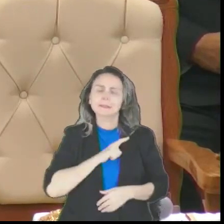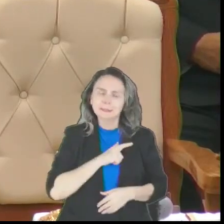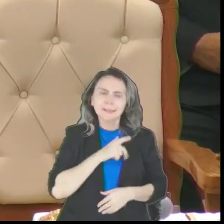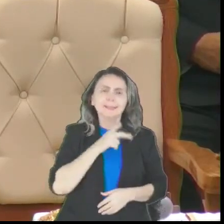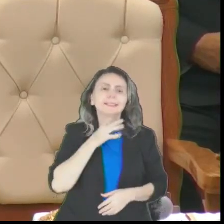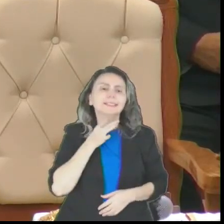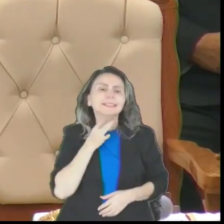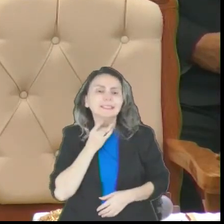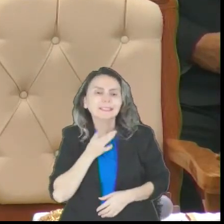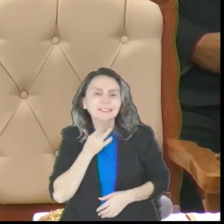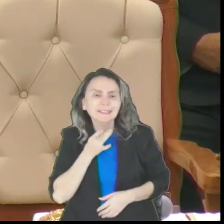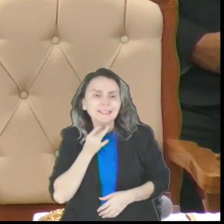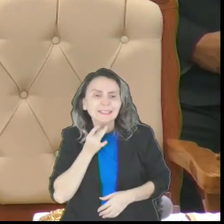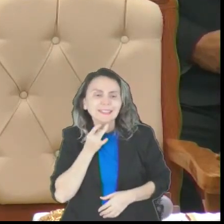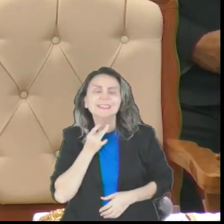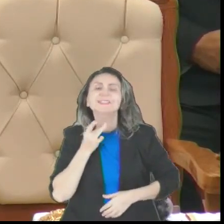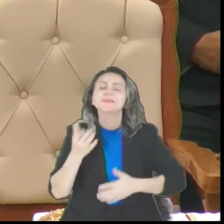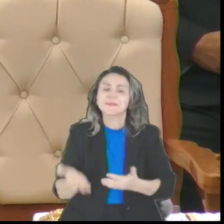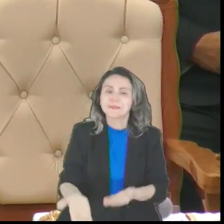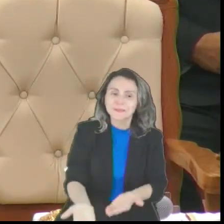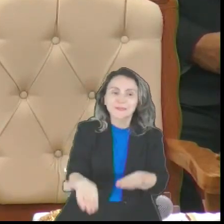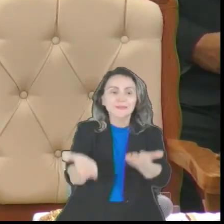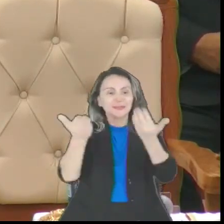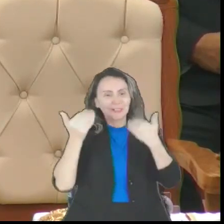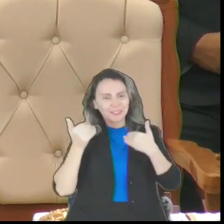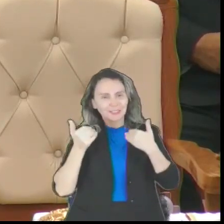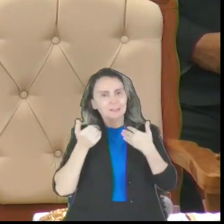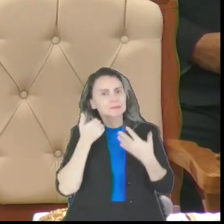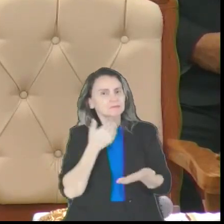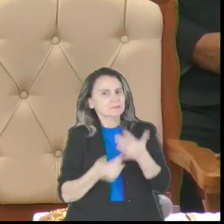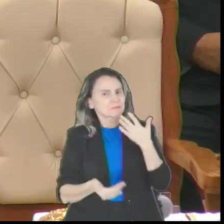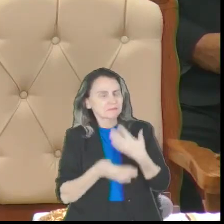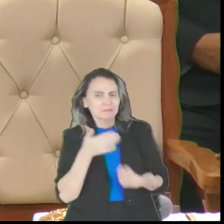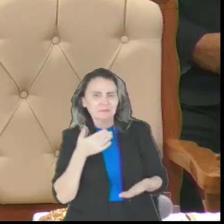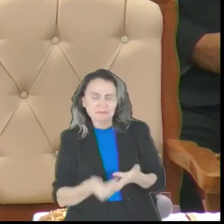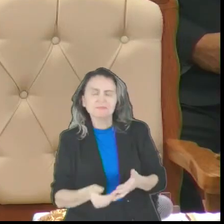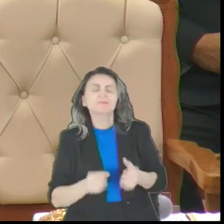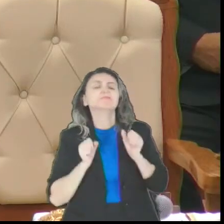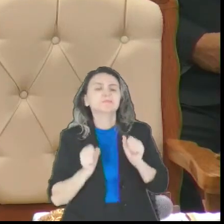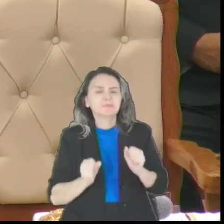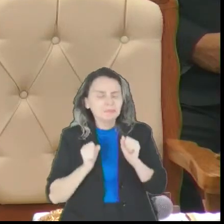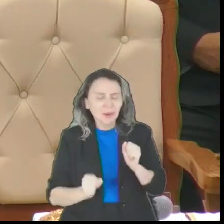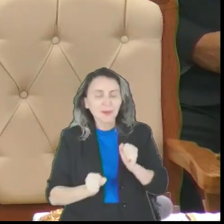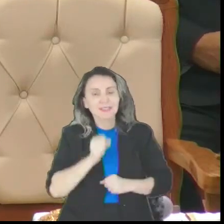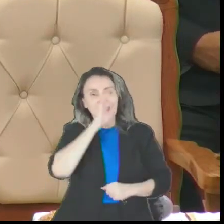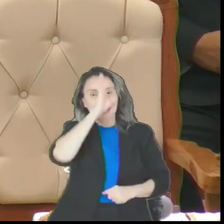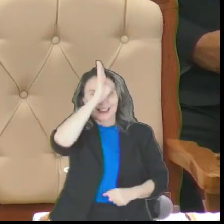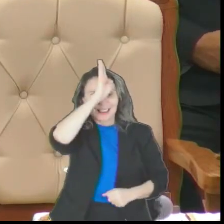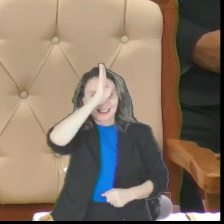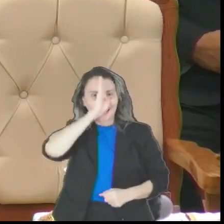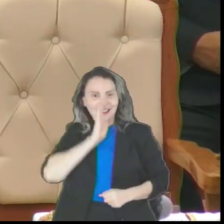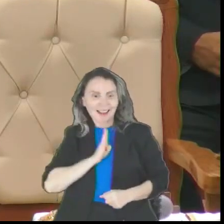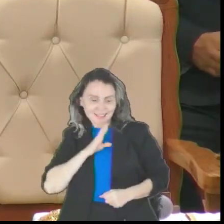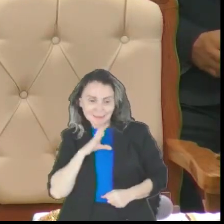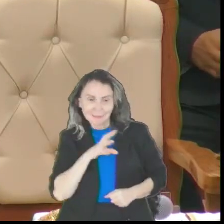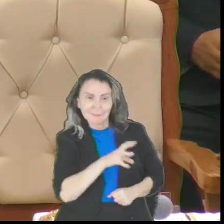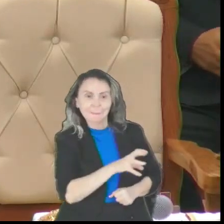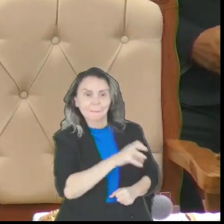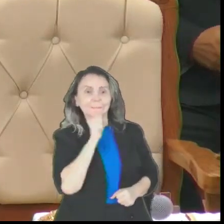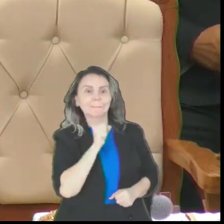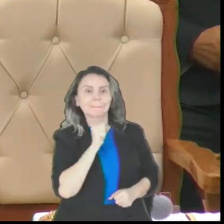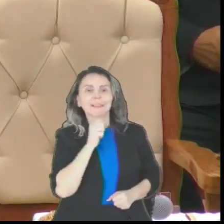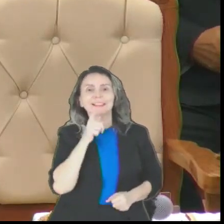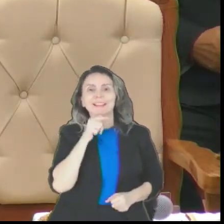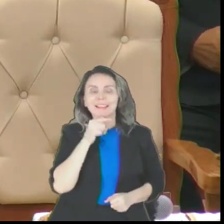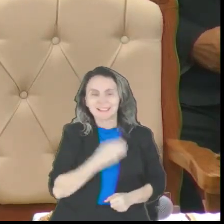sede, venha. E quem quiser, tome de graça da água da vida.